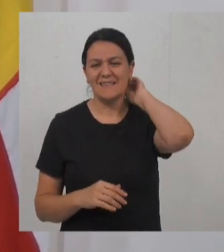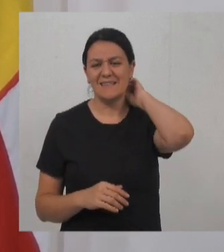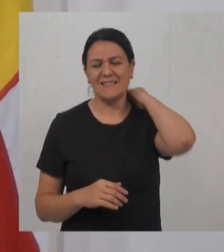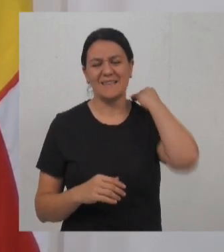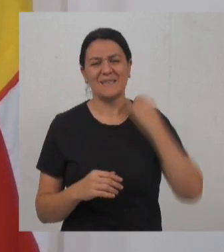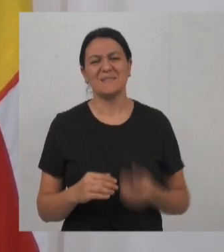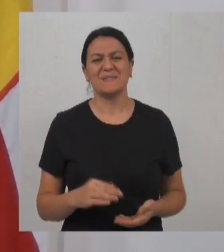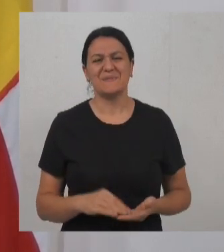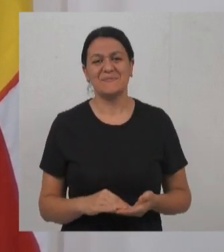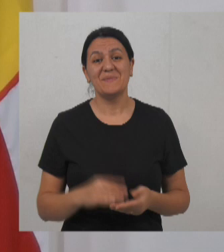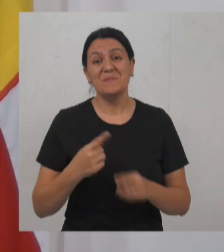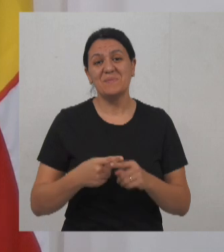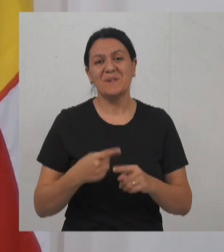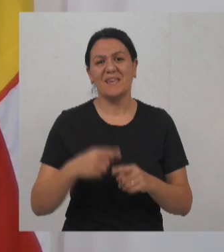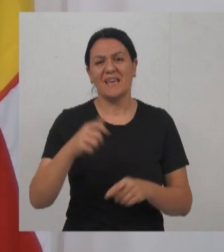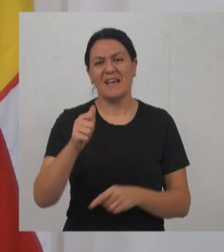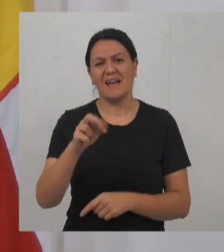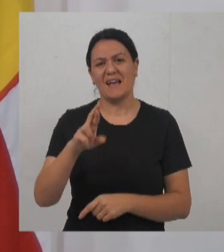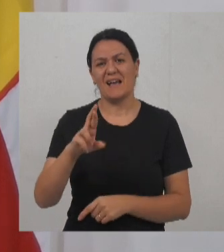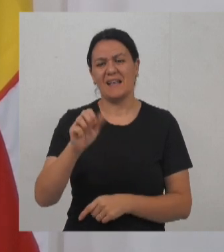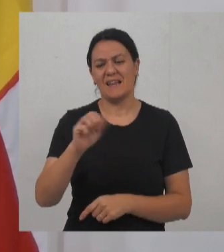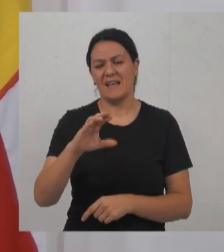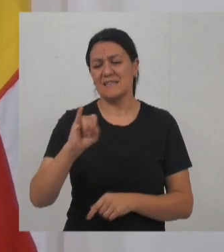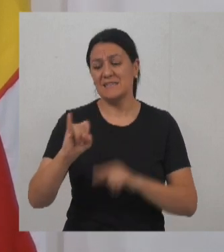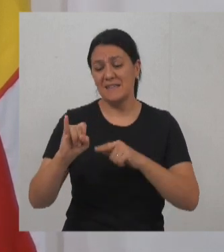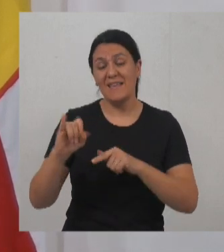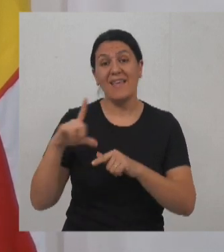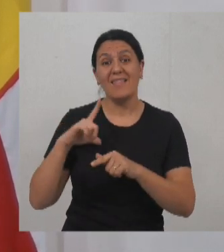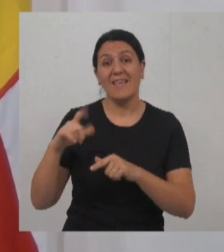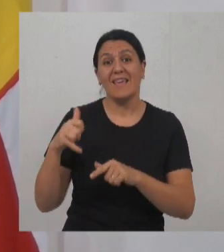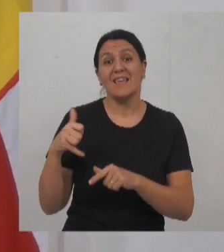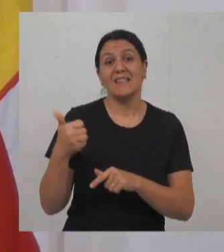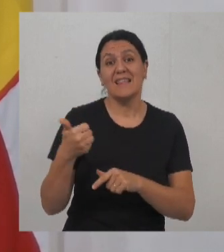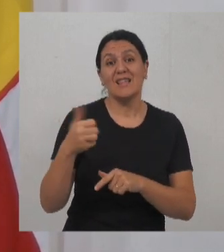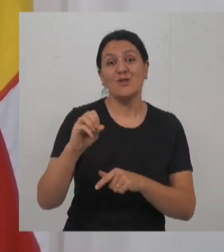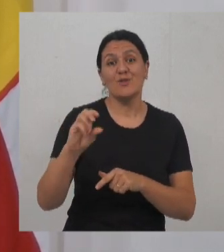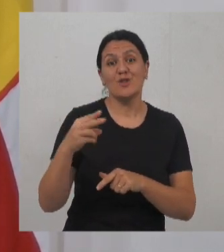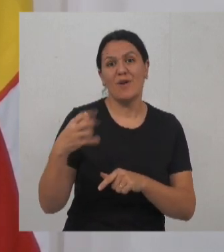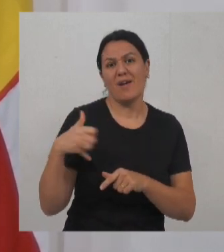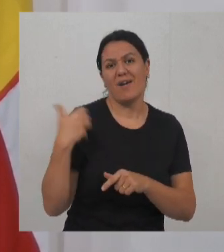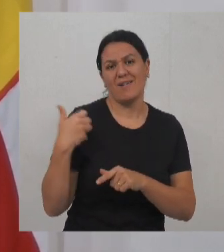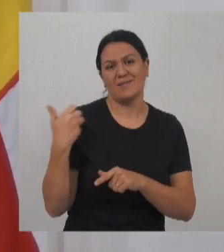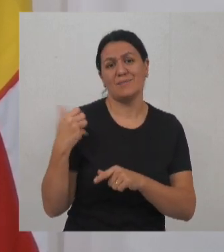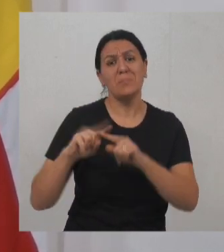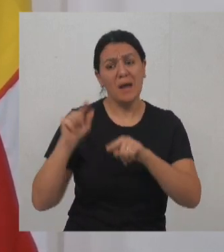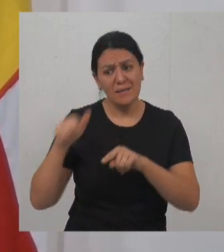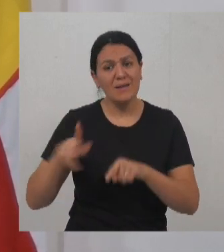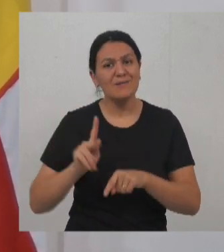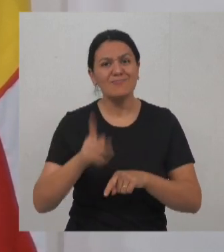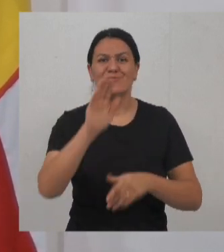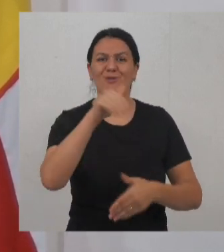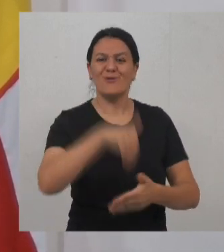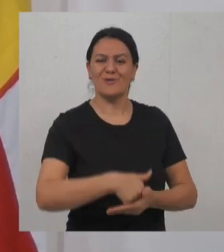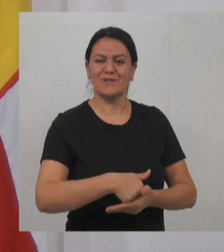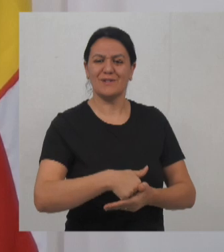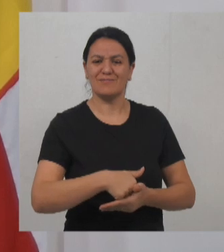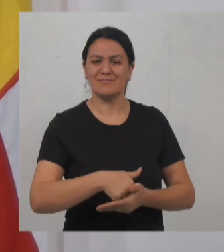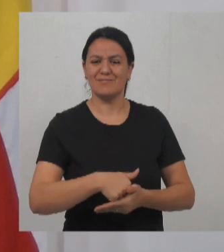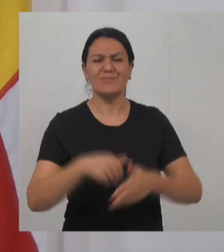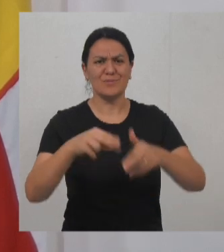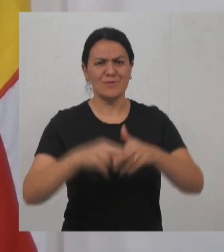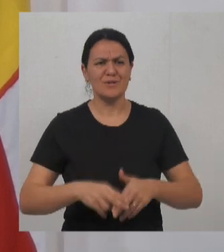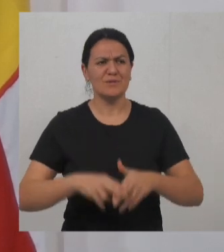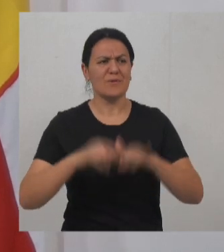anos da Dona Araci, a responsabilidade e a possibilidade de votar, né, chamando